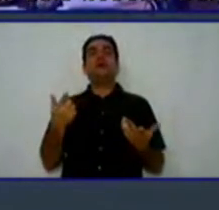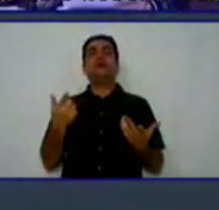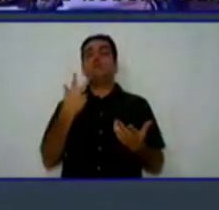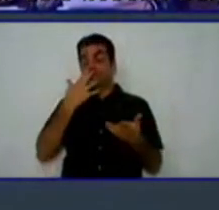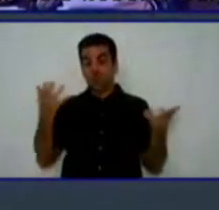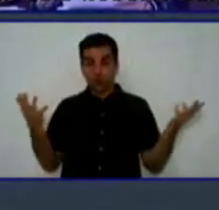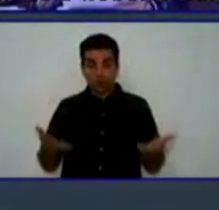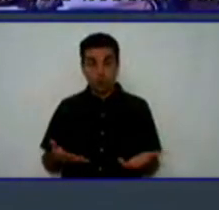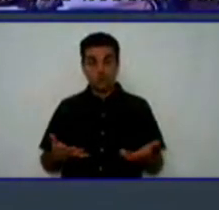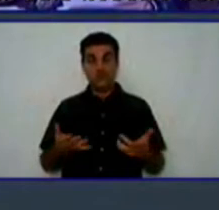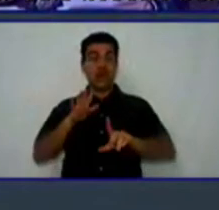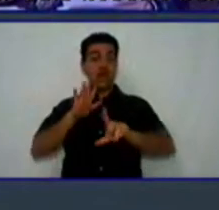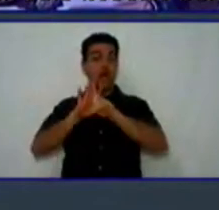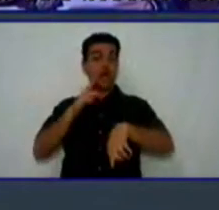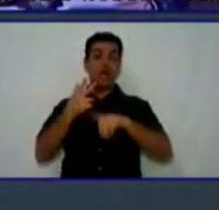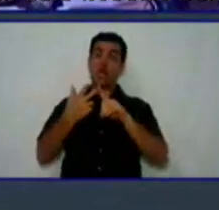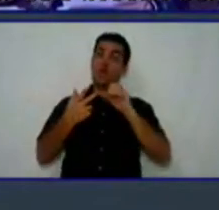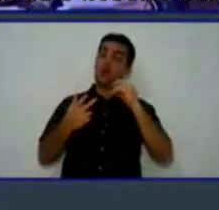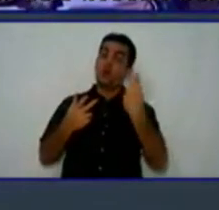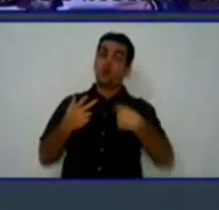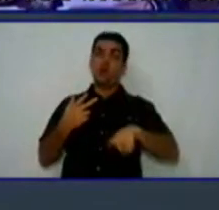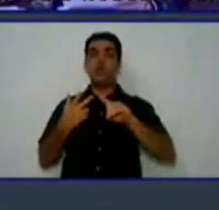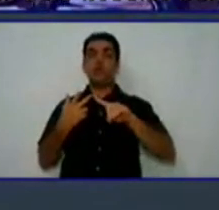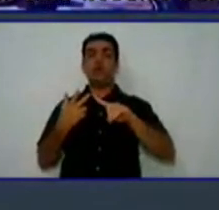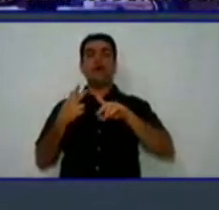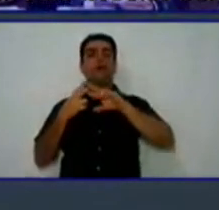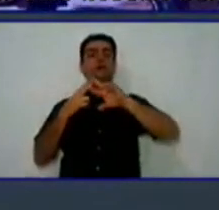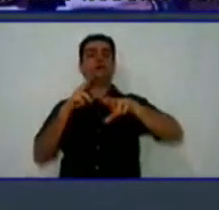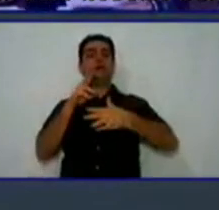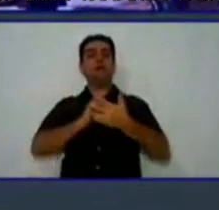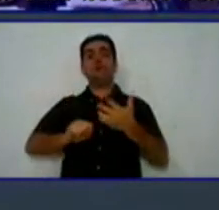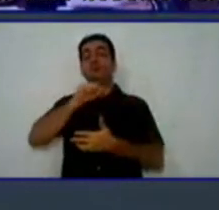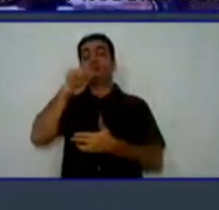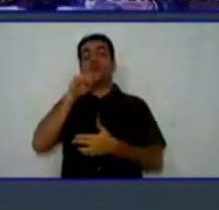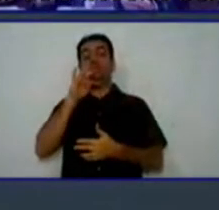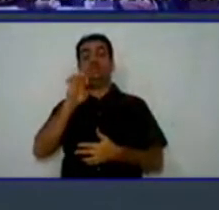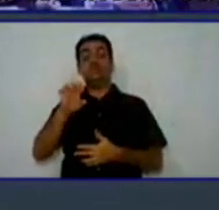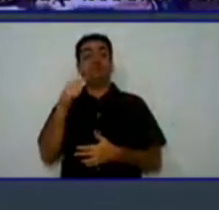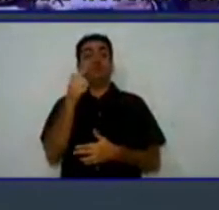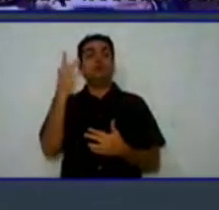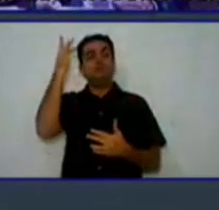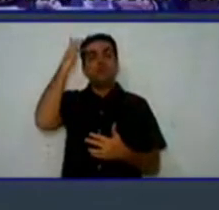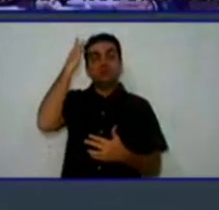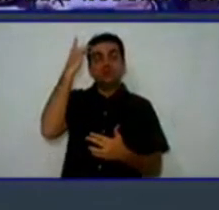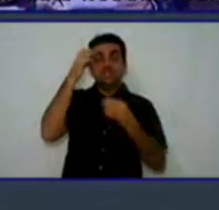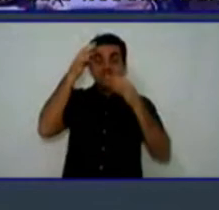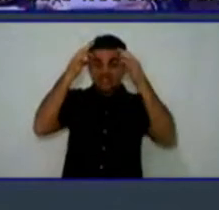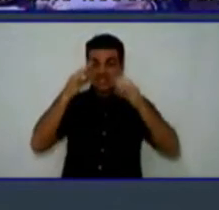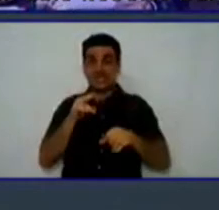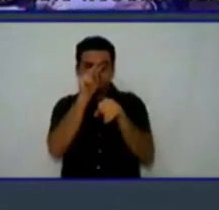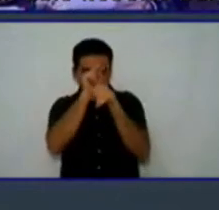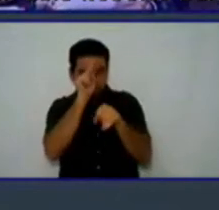hoje, nem na legislação e nem no âmbito das resoluções do TSE, um modo eficaz